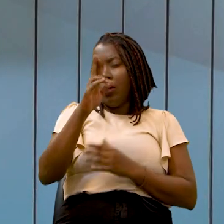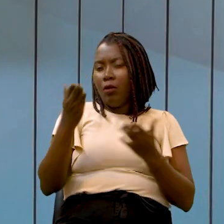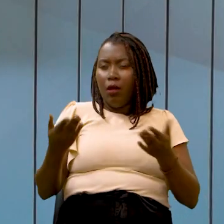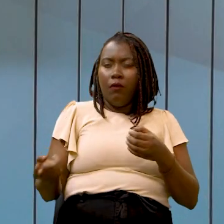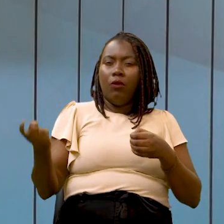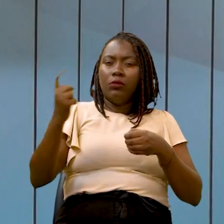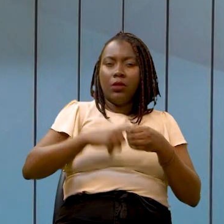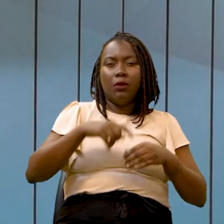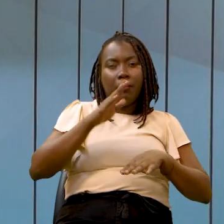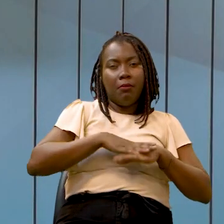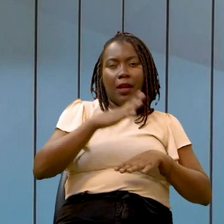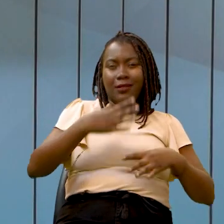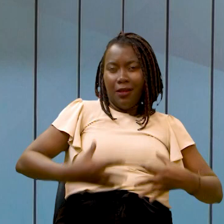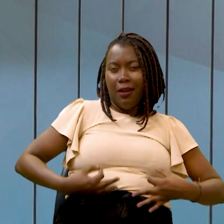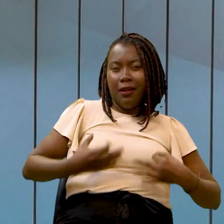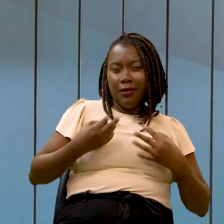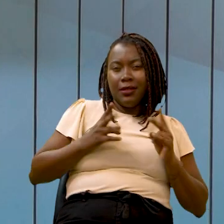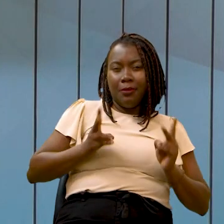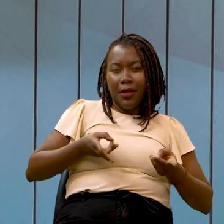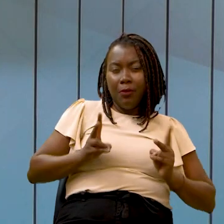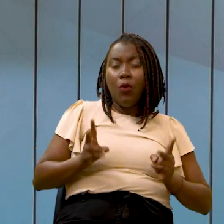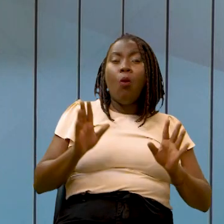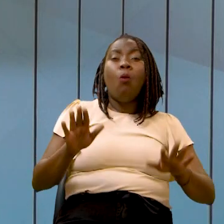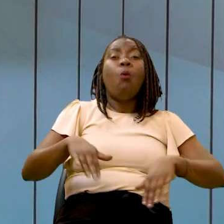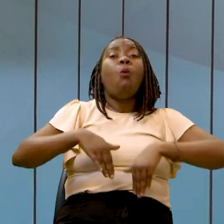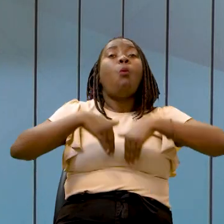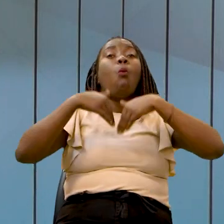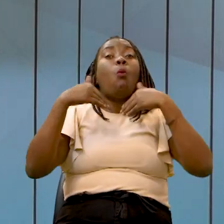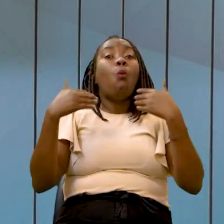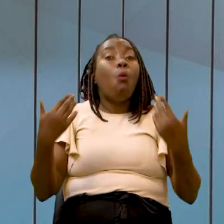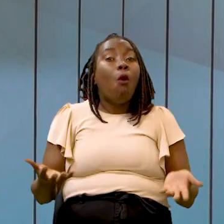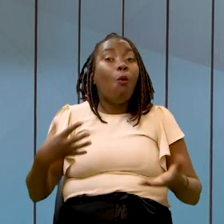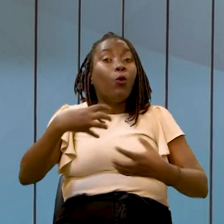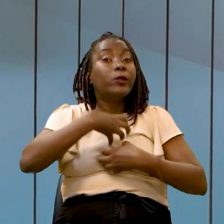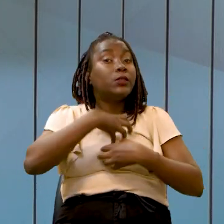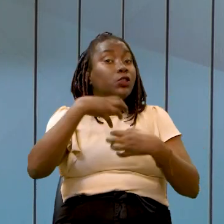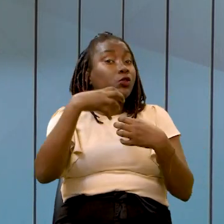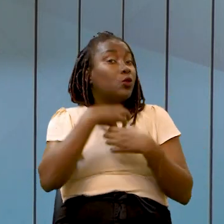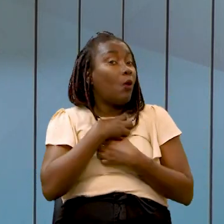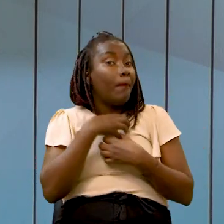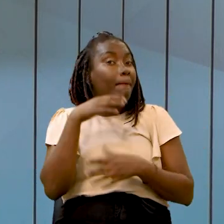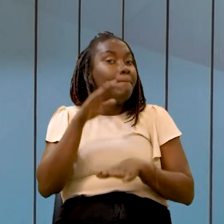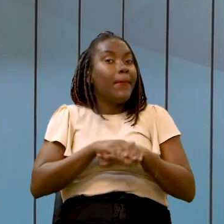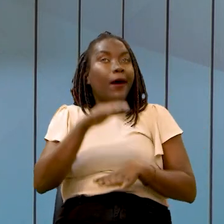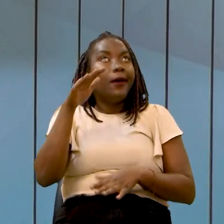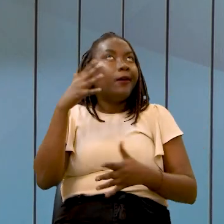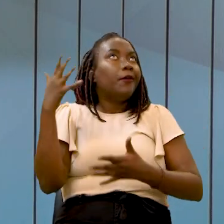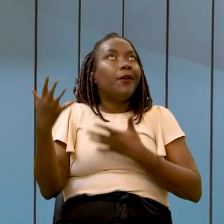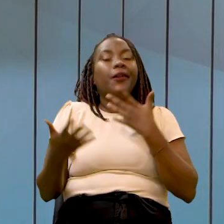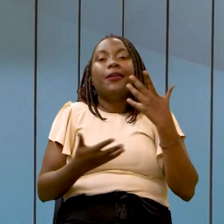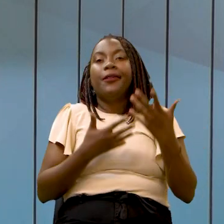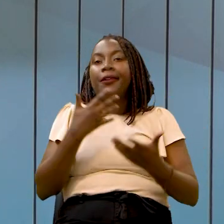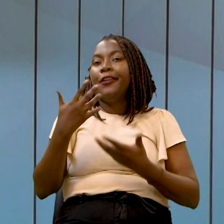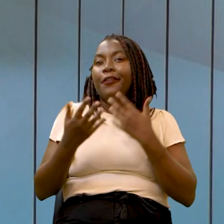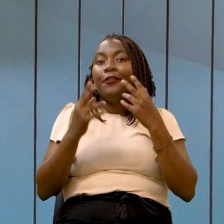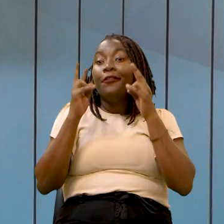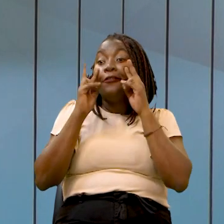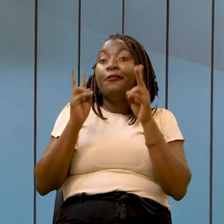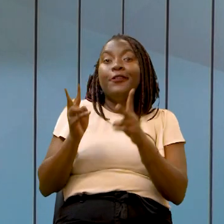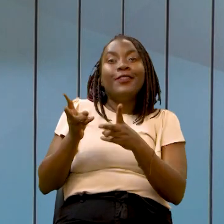doutora, a gente voltando aí mais para o câncer mesmo, né? Quais são os sintomas